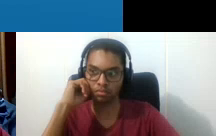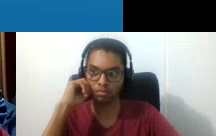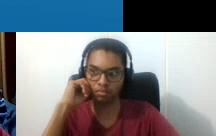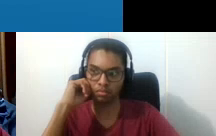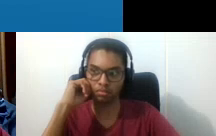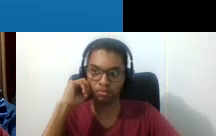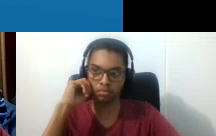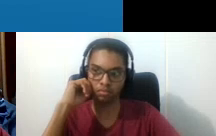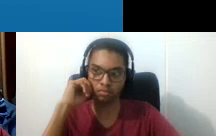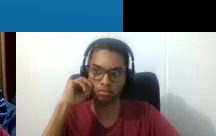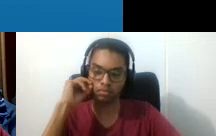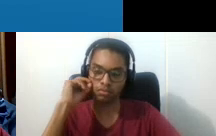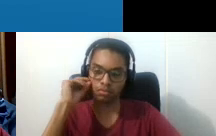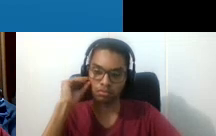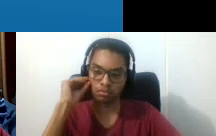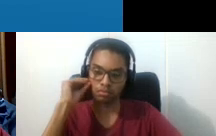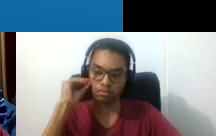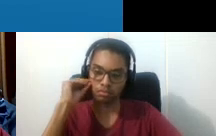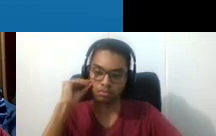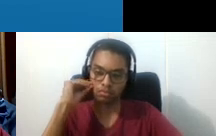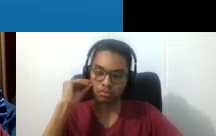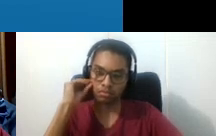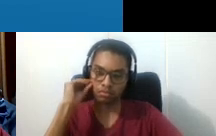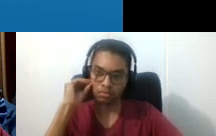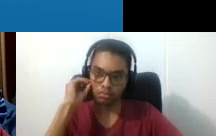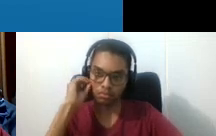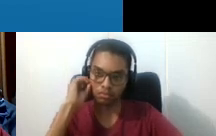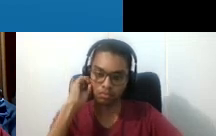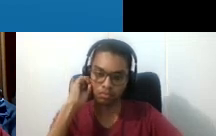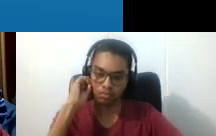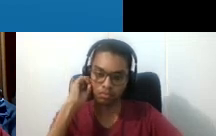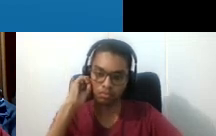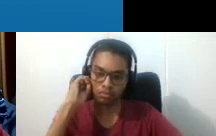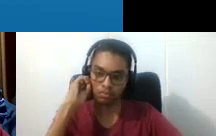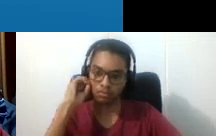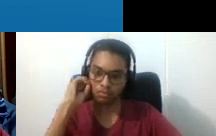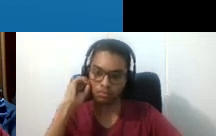De boa. Tranquilo, sem problema. Então, ficou por aqui.